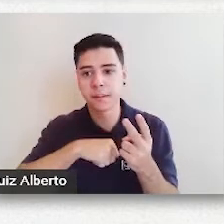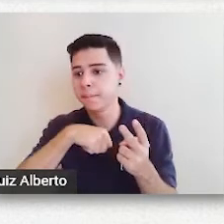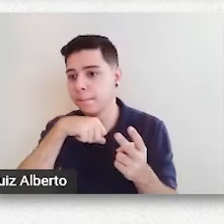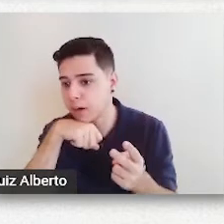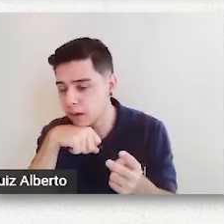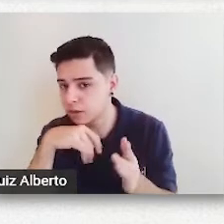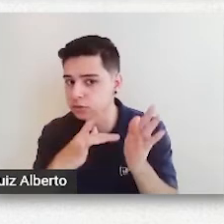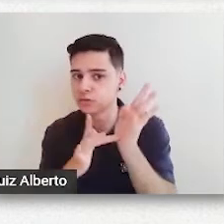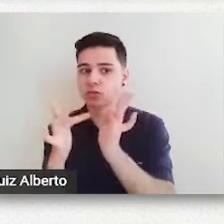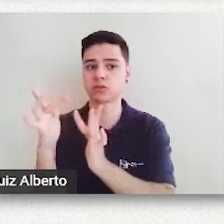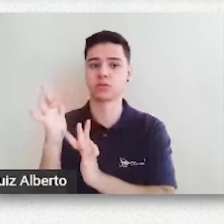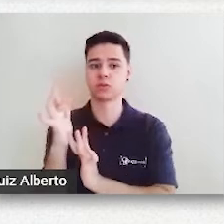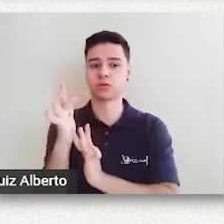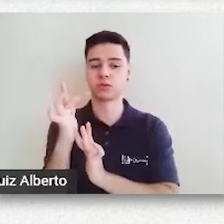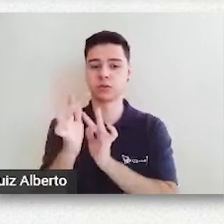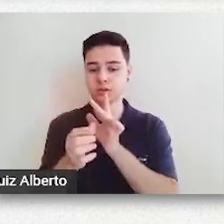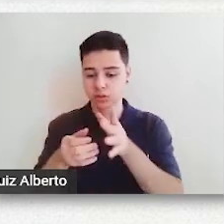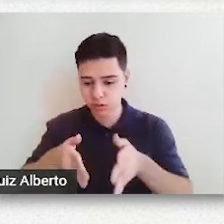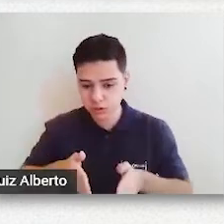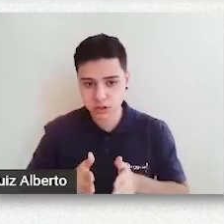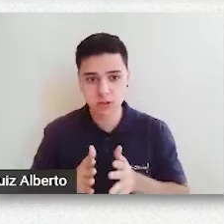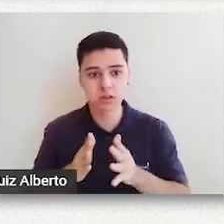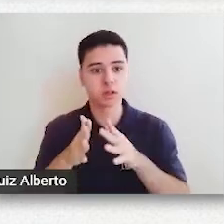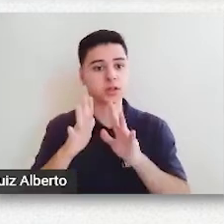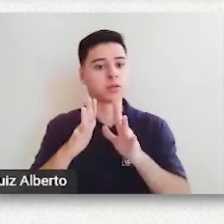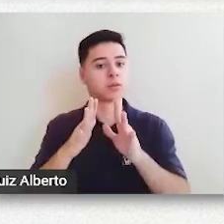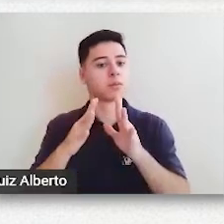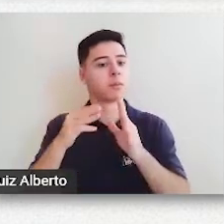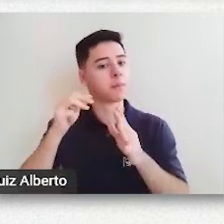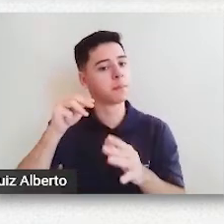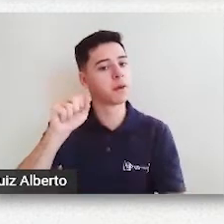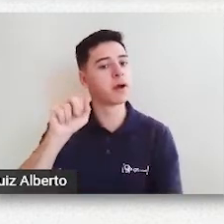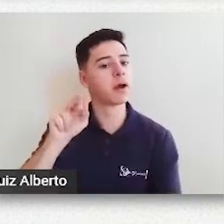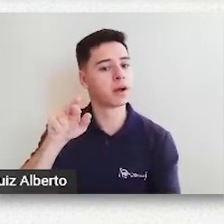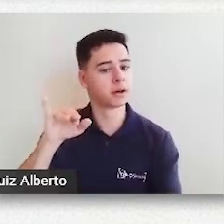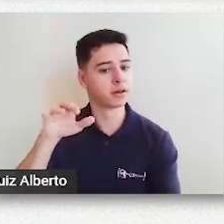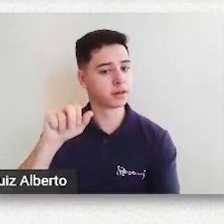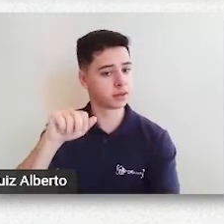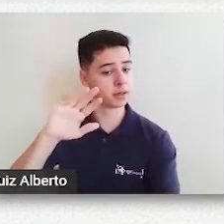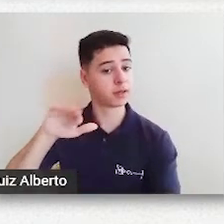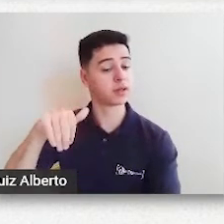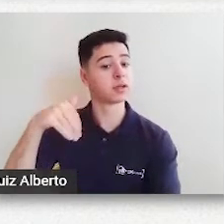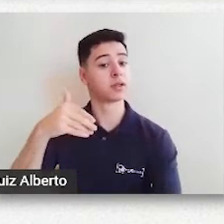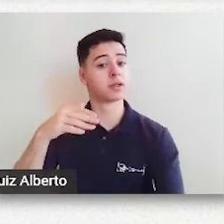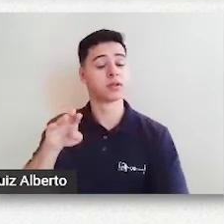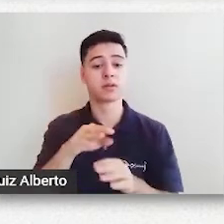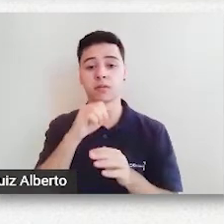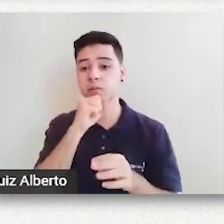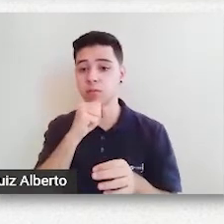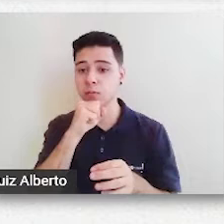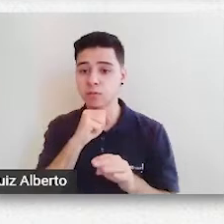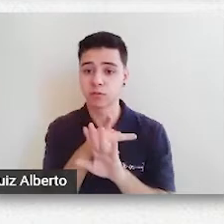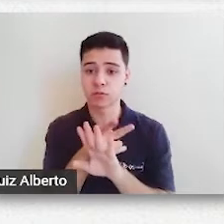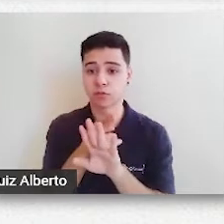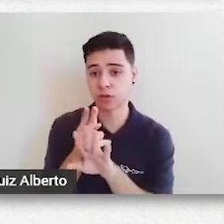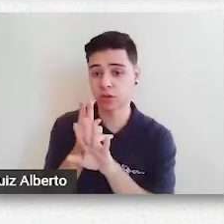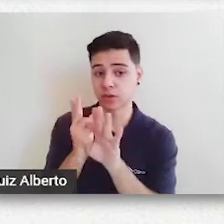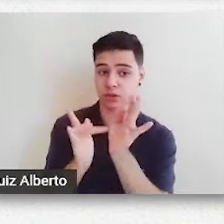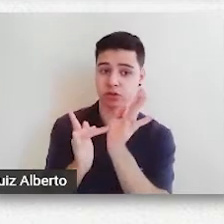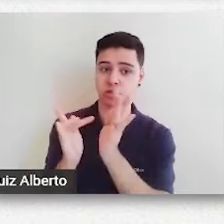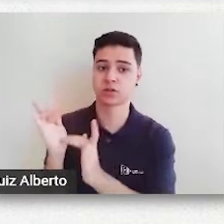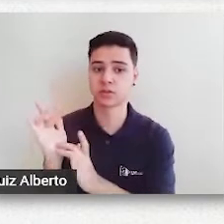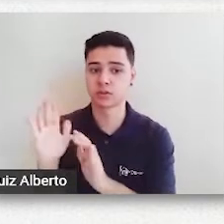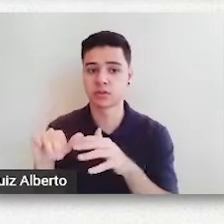geraram Maria. Então, eles têm uma importância muito grande, e também por serem avós de Jesus. Né? Então, ele